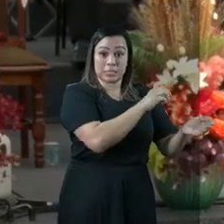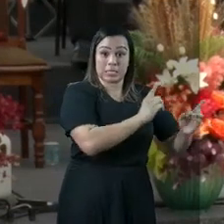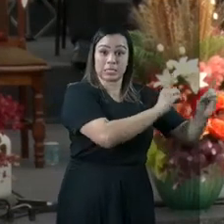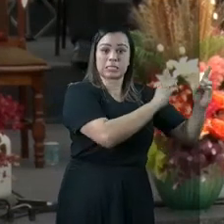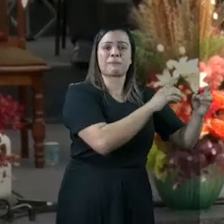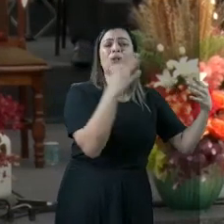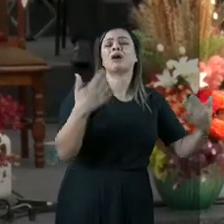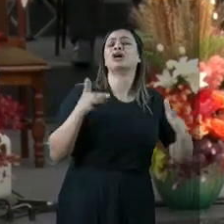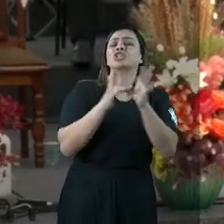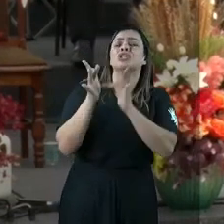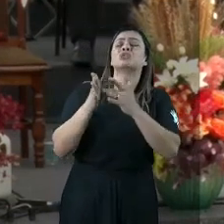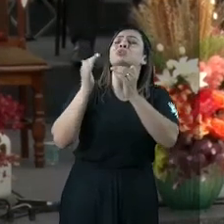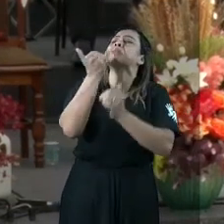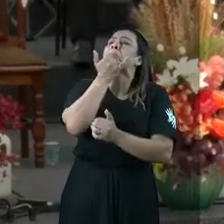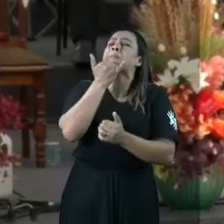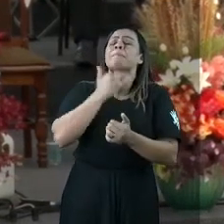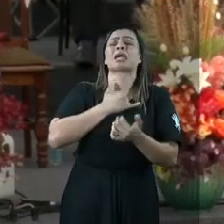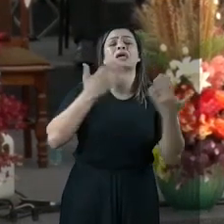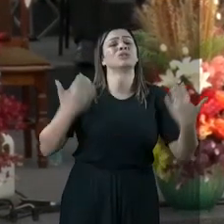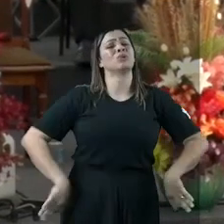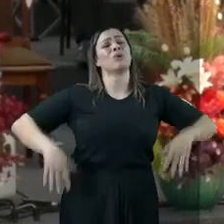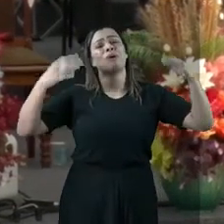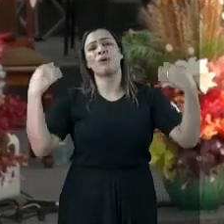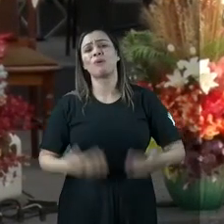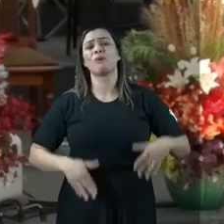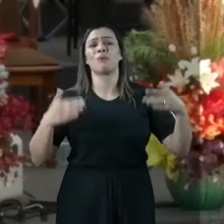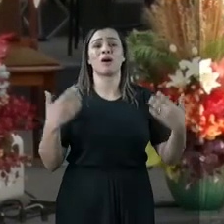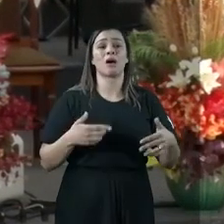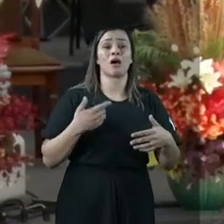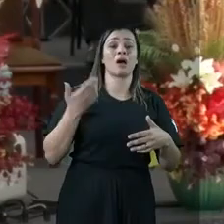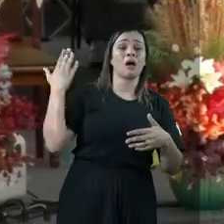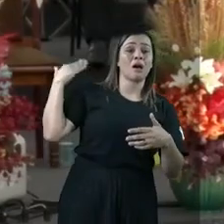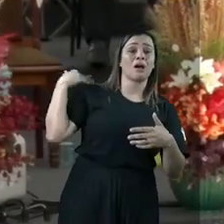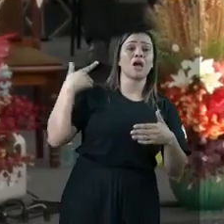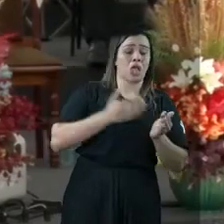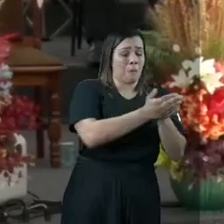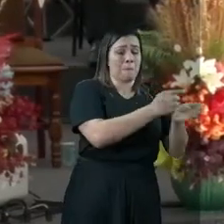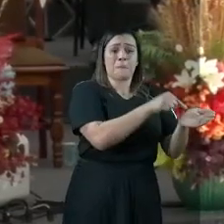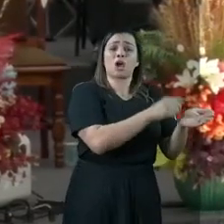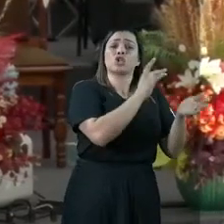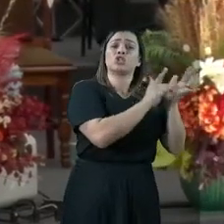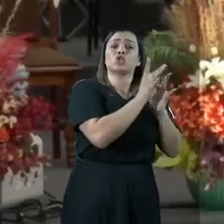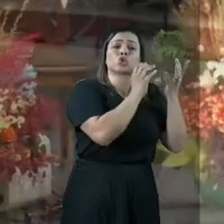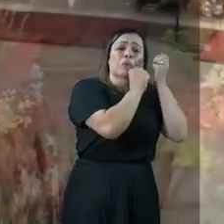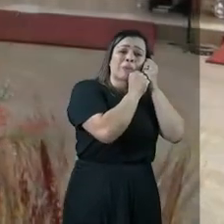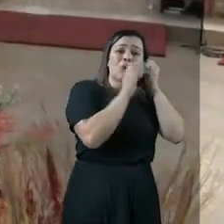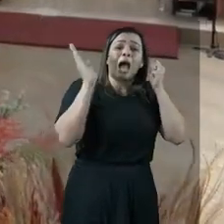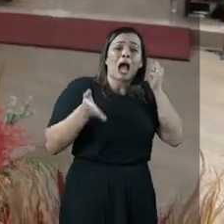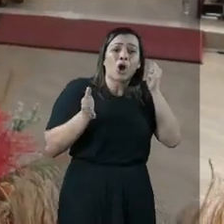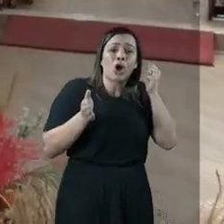quando eu acordei para clamar, o Senhor se levantou. Agora o Senhor nem veio. Aí ele diz: fica tranquilo que eu não vou a nada. Eu vou andando sobre as